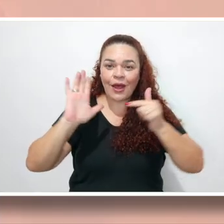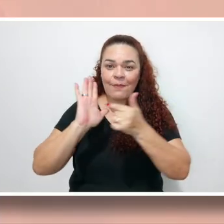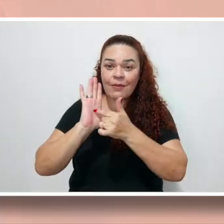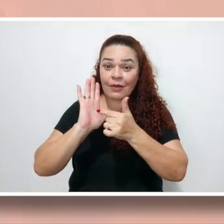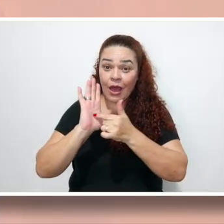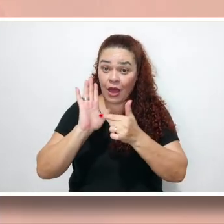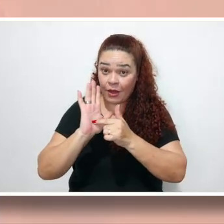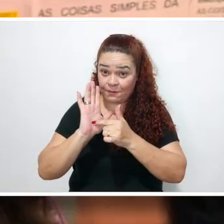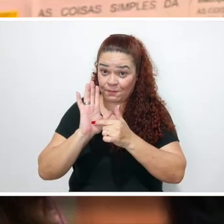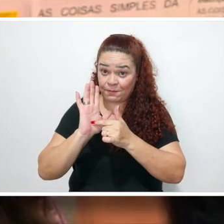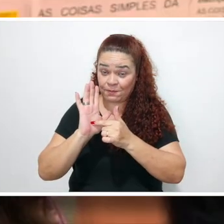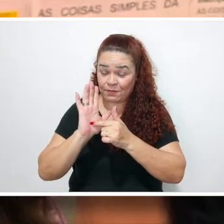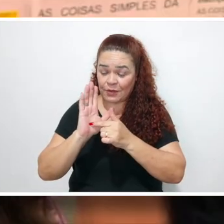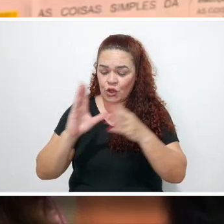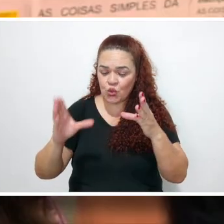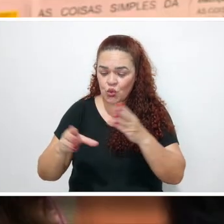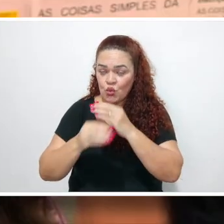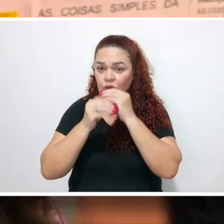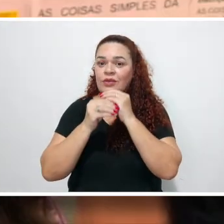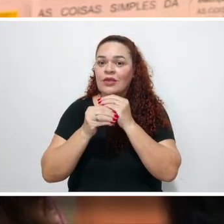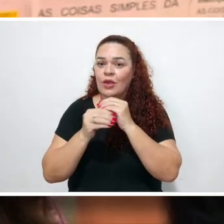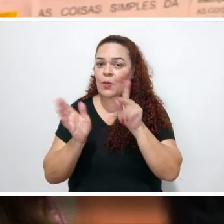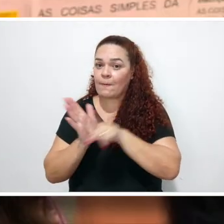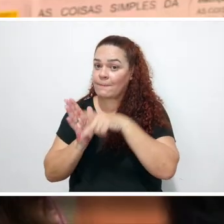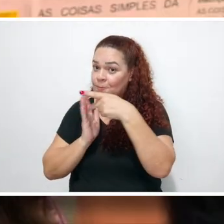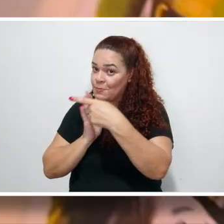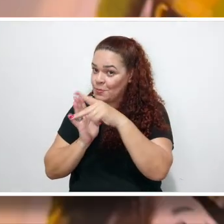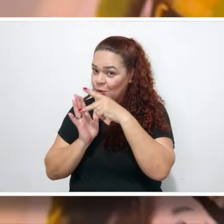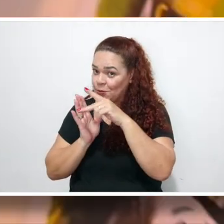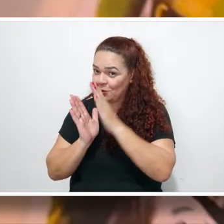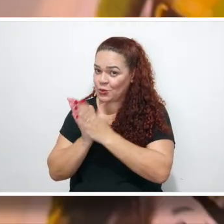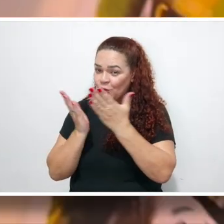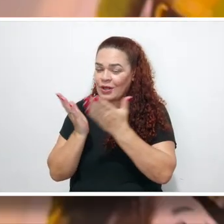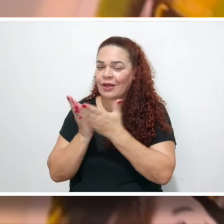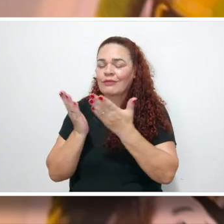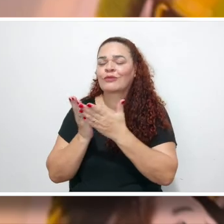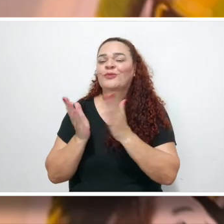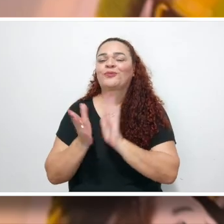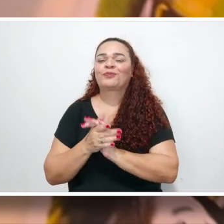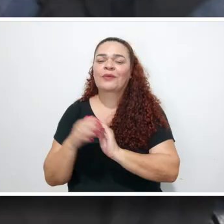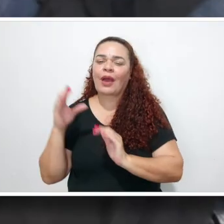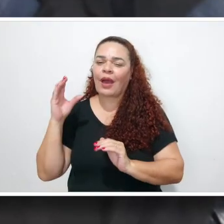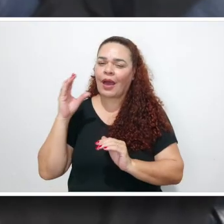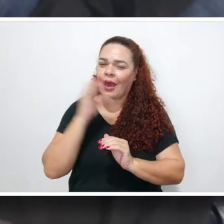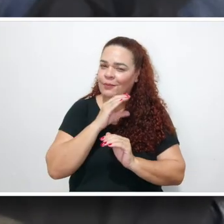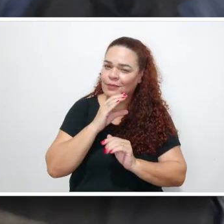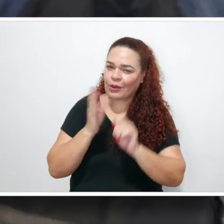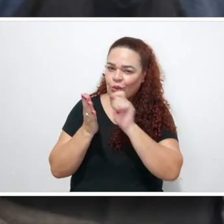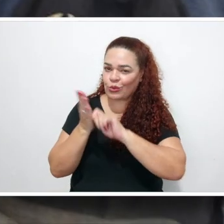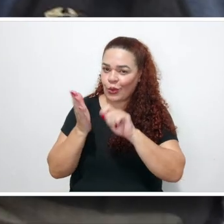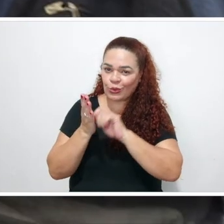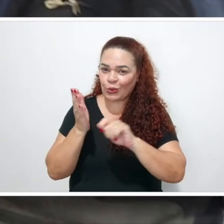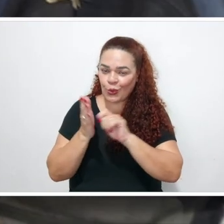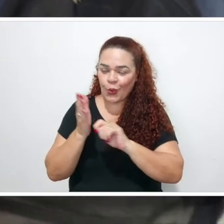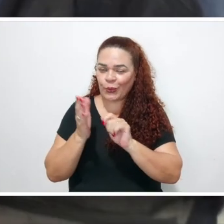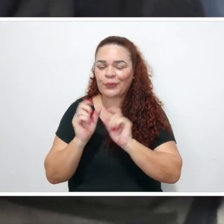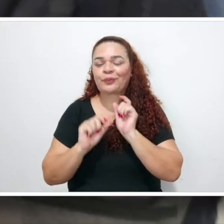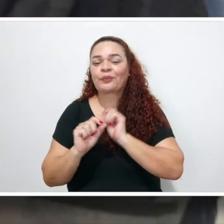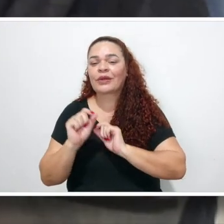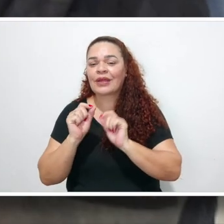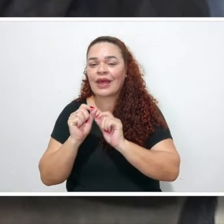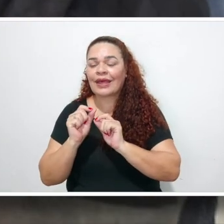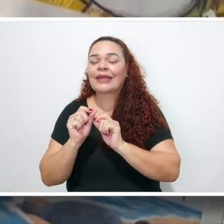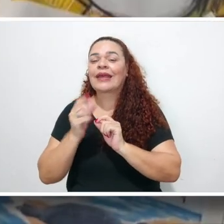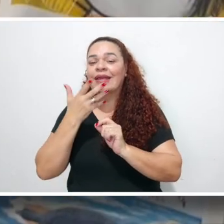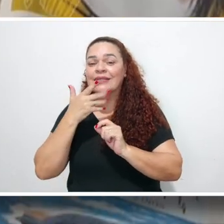de exposição das capas dos livros com uma resenha do livro e uma breve biografia dos autores.